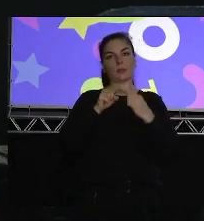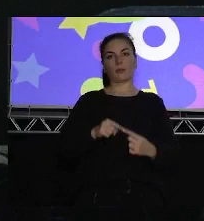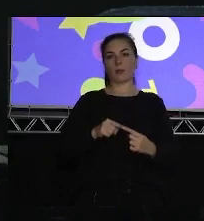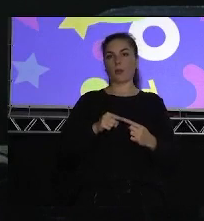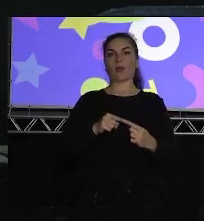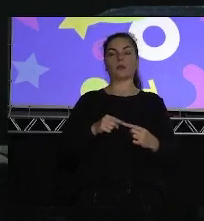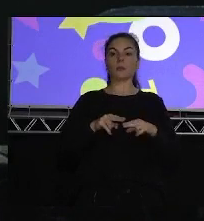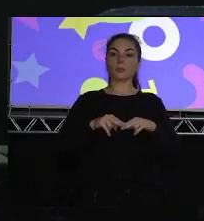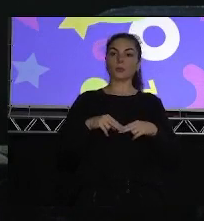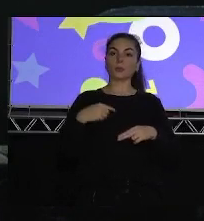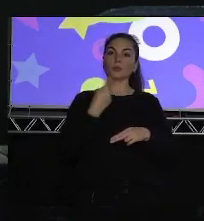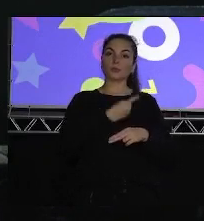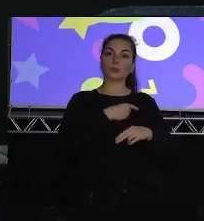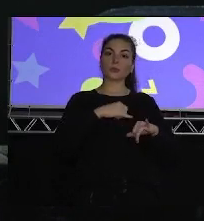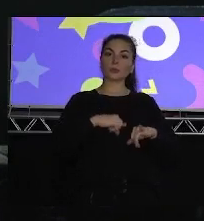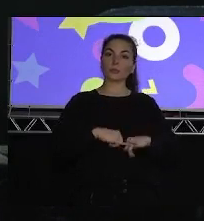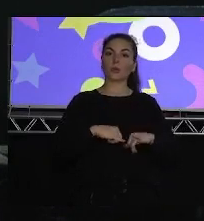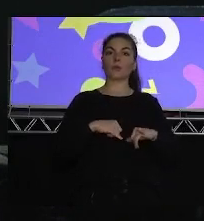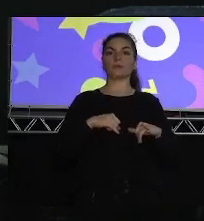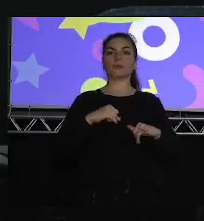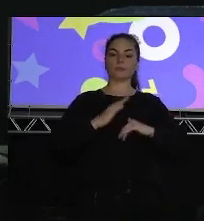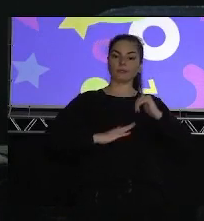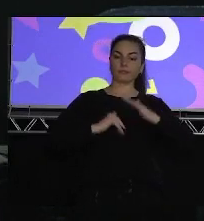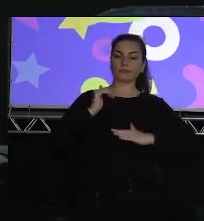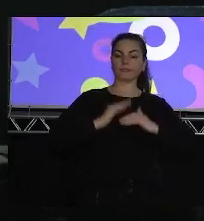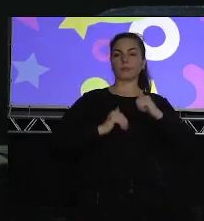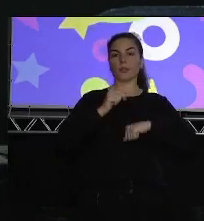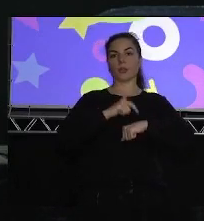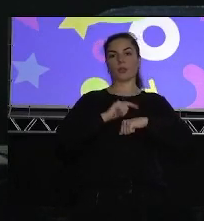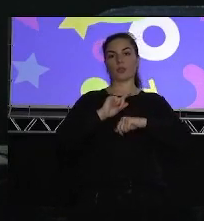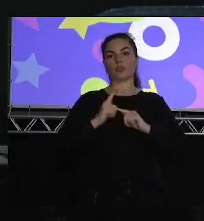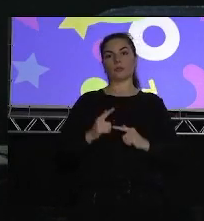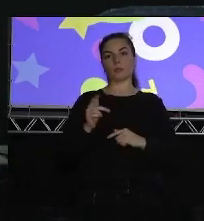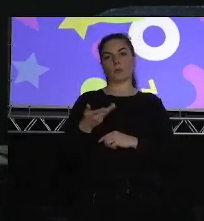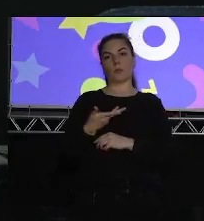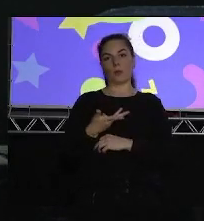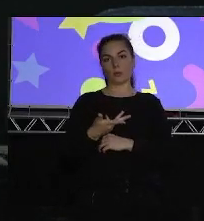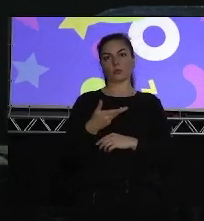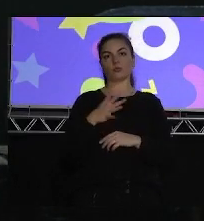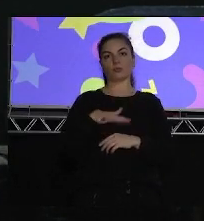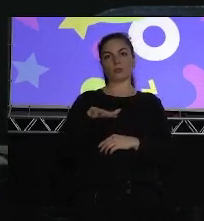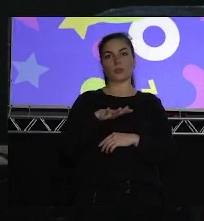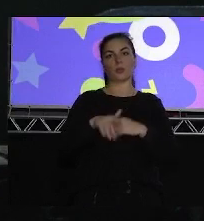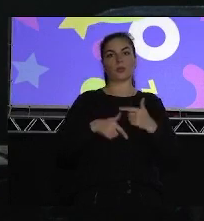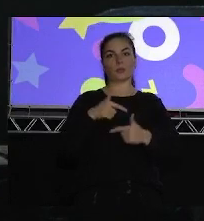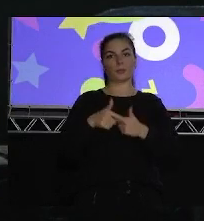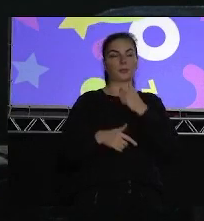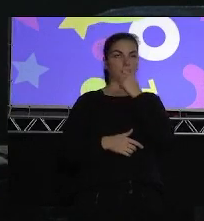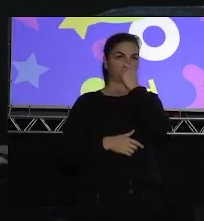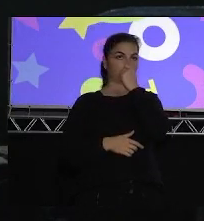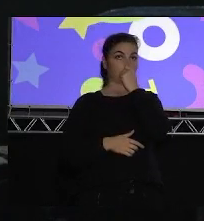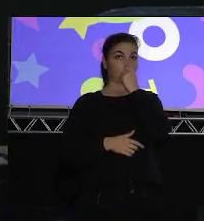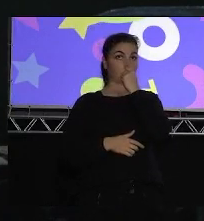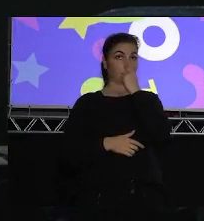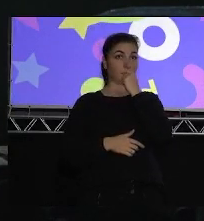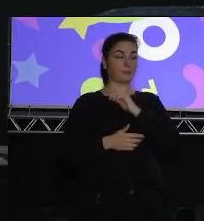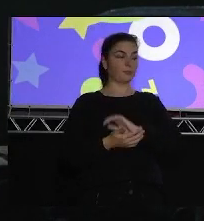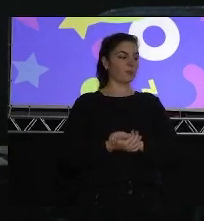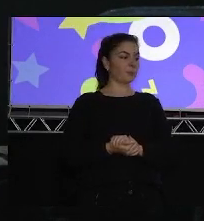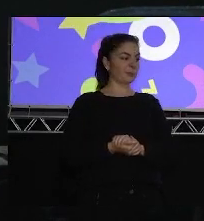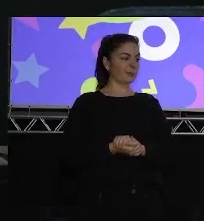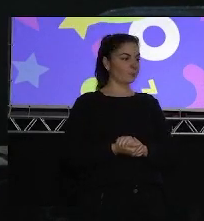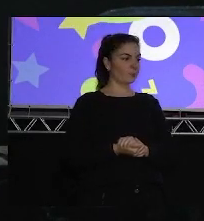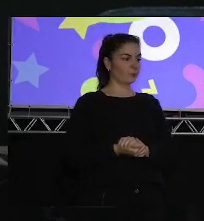gente sofre no momento de implementar qualquer gestão ágil no nível operacional. Tá? E aí o Flaps tem essa visão